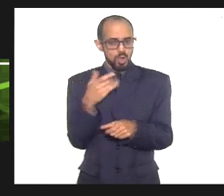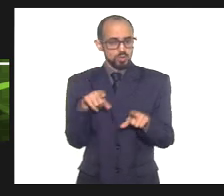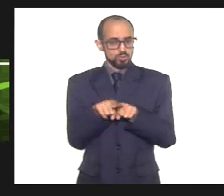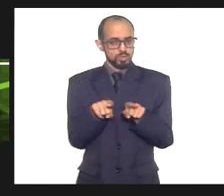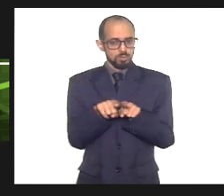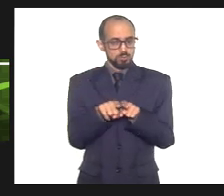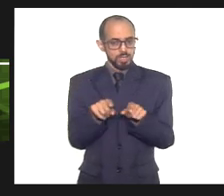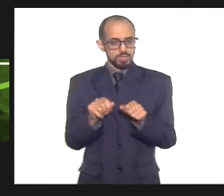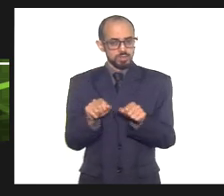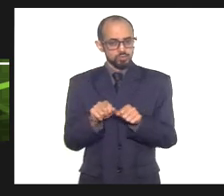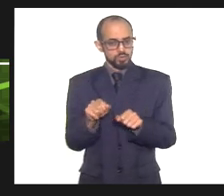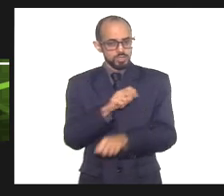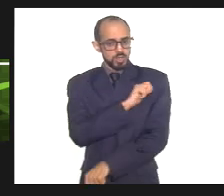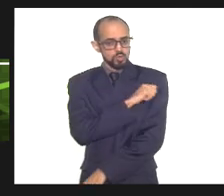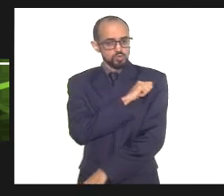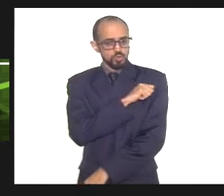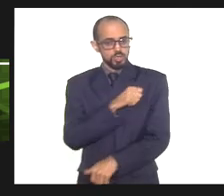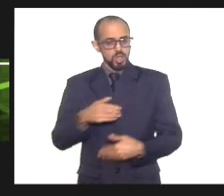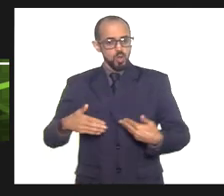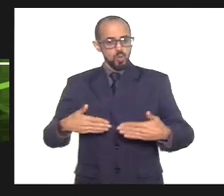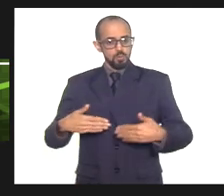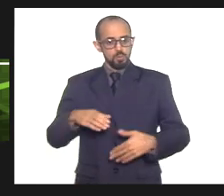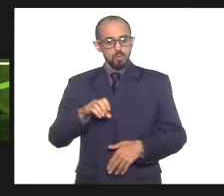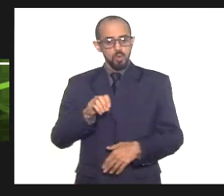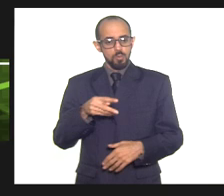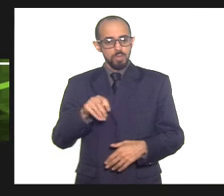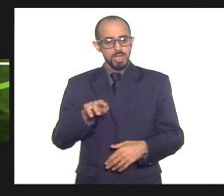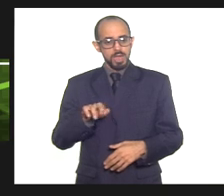última auditoria operacional?